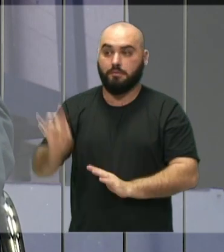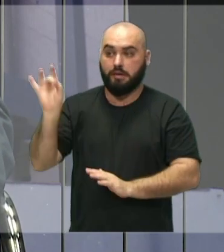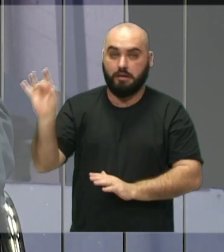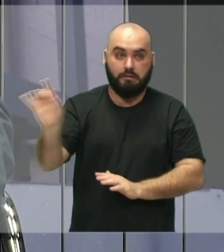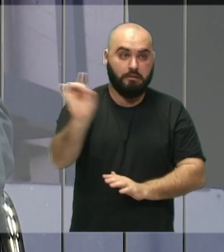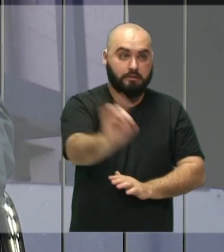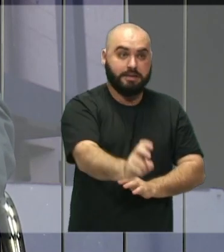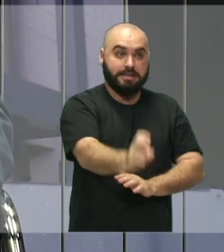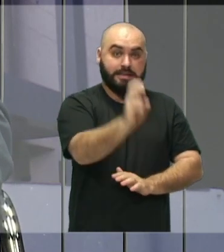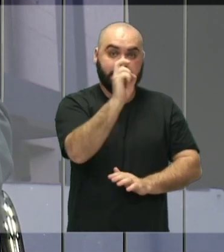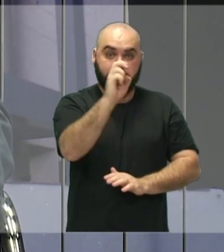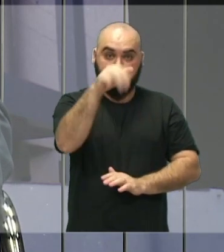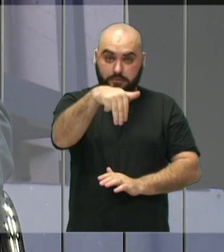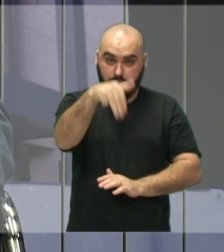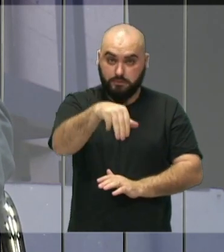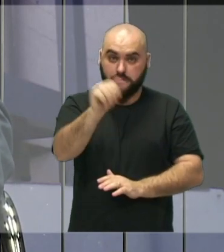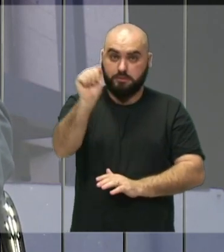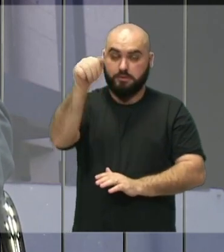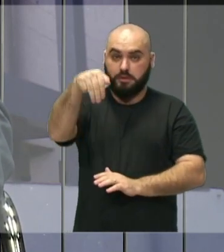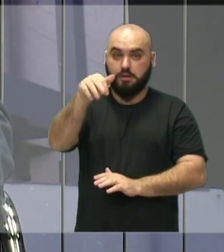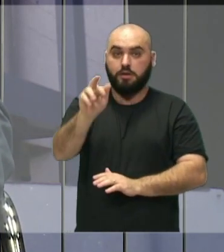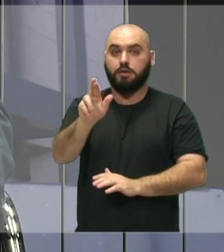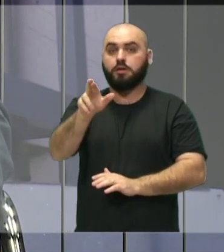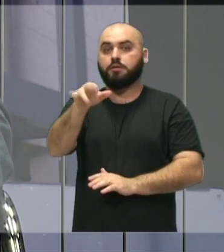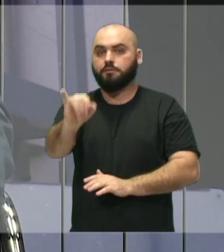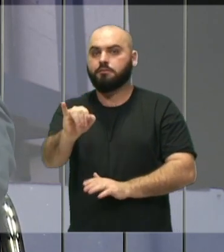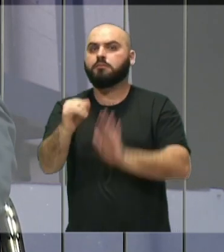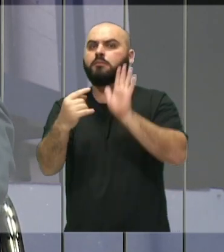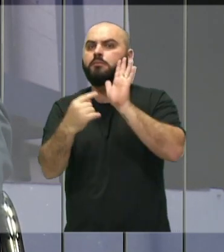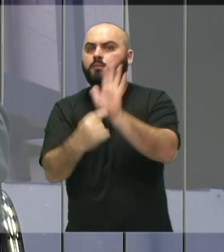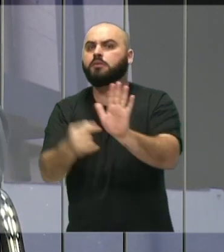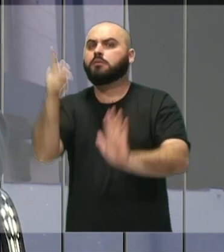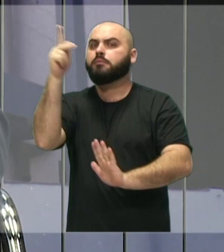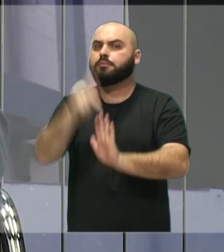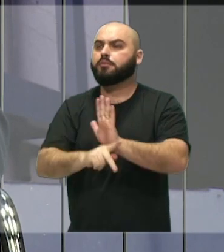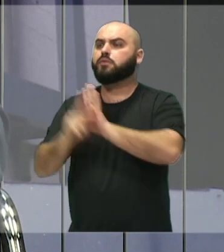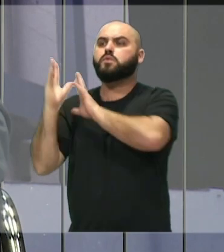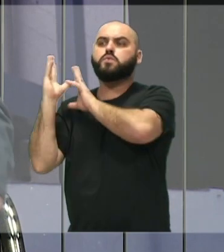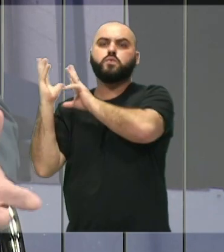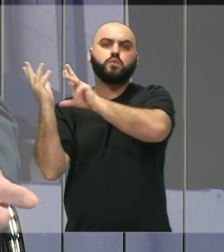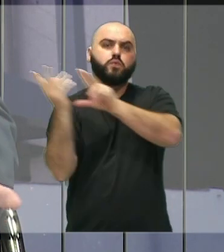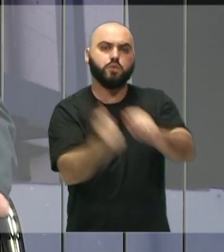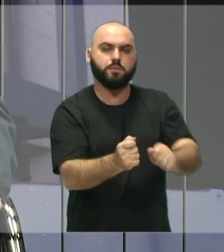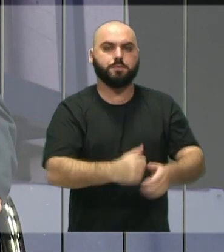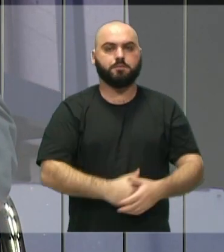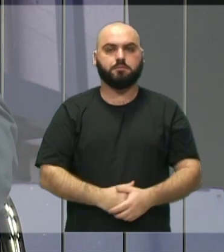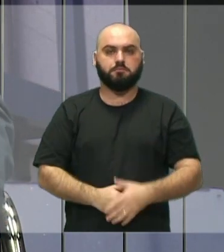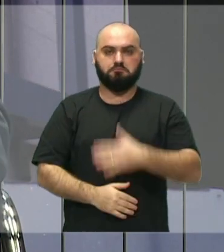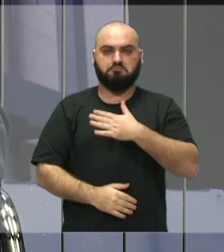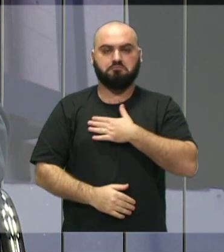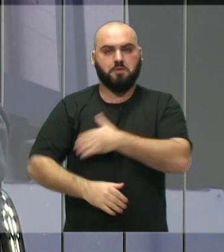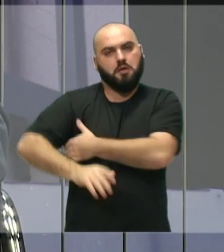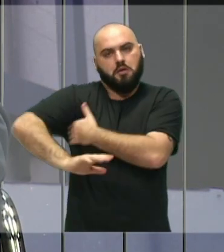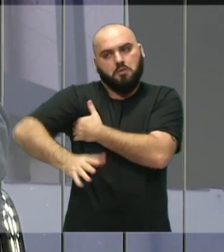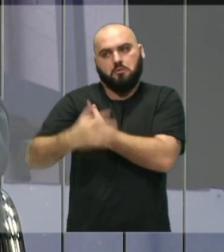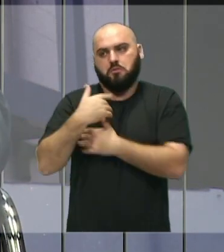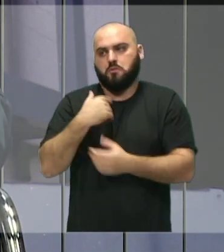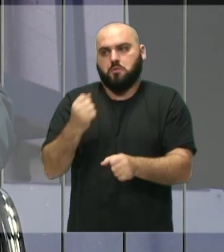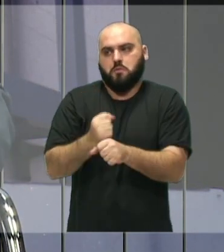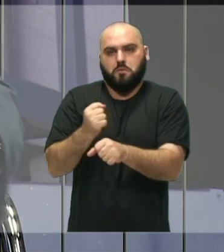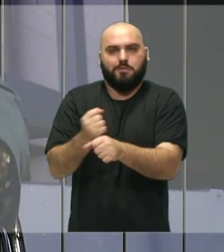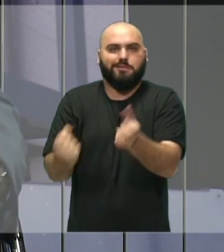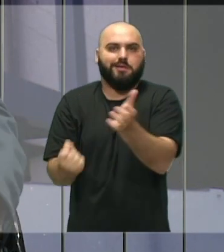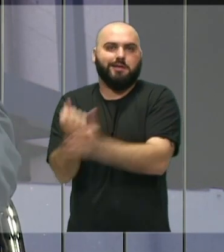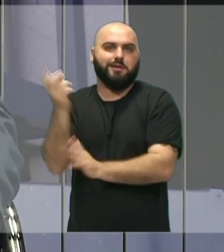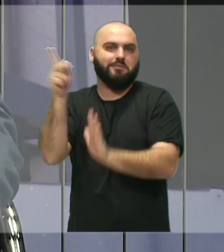na Anfre para apresentar aquele momento para todos que estavam naquele colegiado. Eu, sem dificuldade nenhuma, já que foi eu que construí